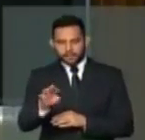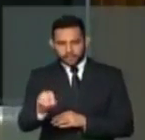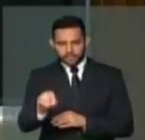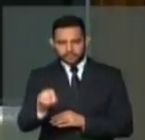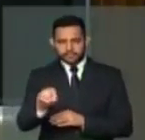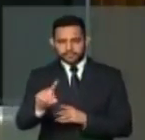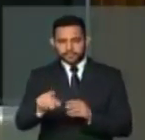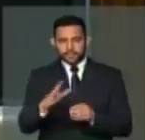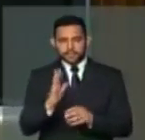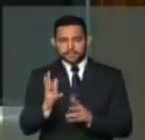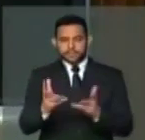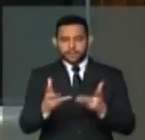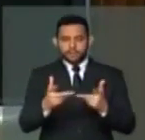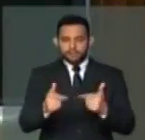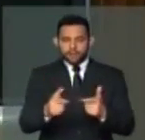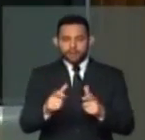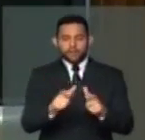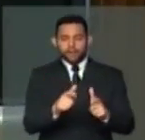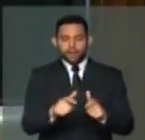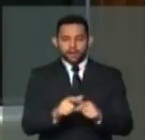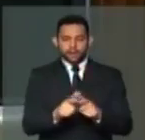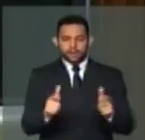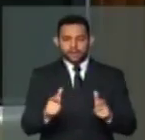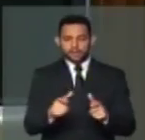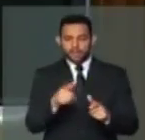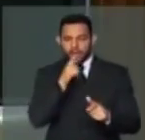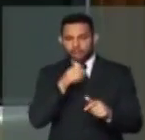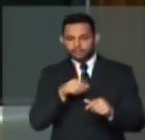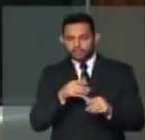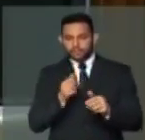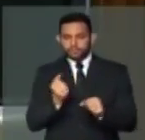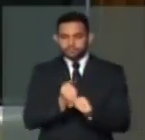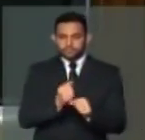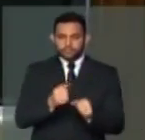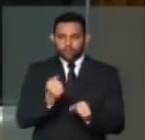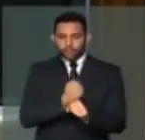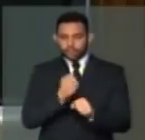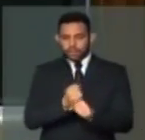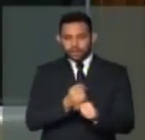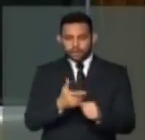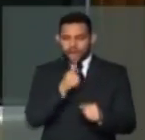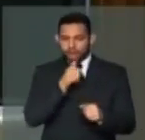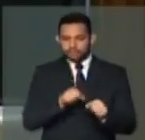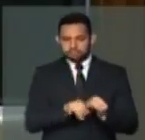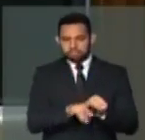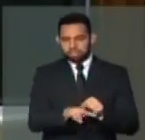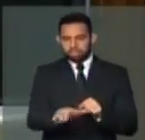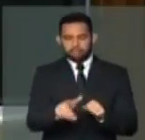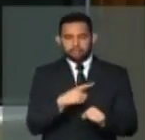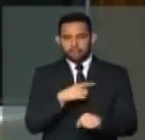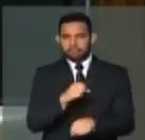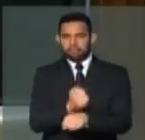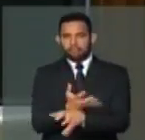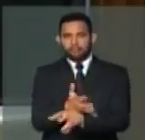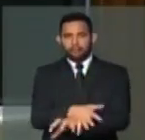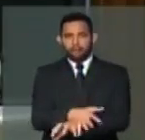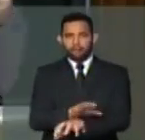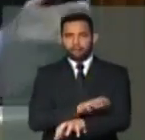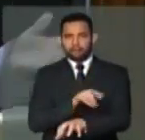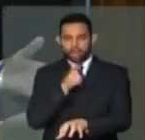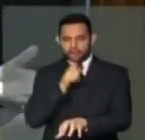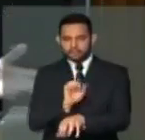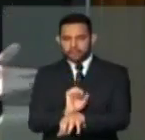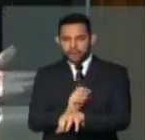salvar as grandes adutoras que foram feitas lá e que não tem água para elas, como a adutora